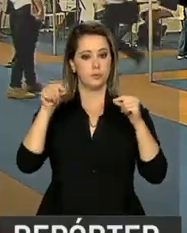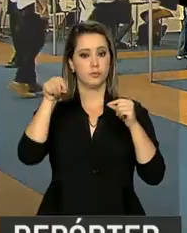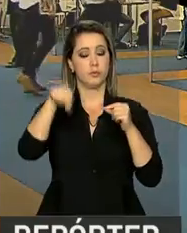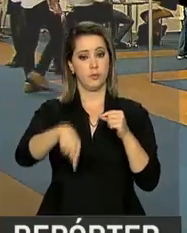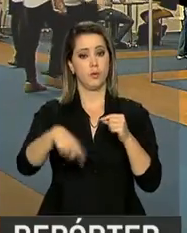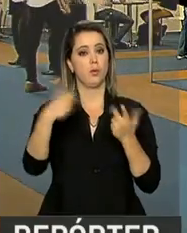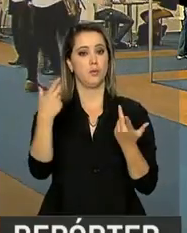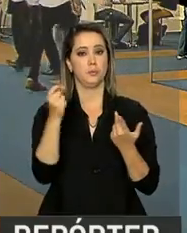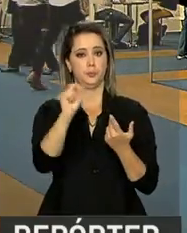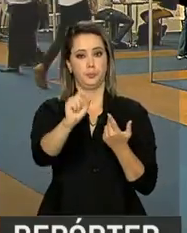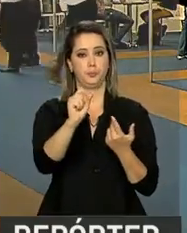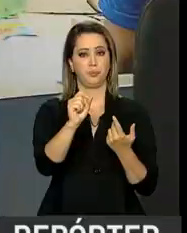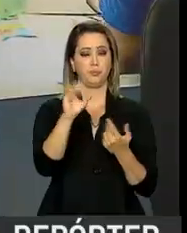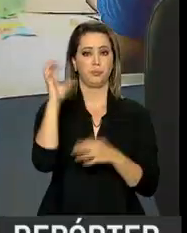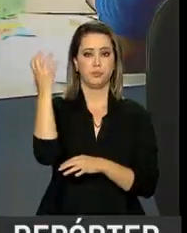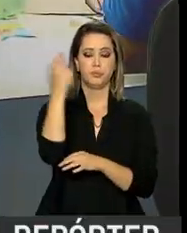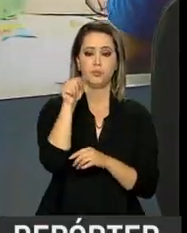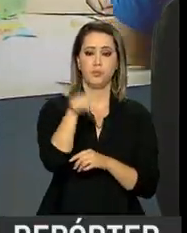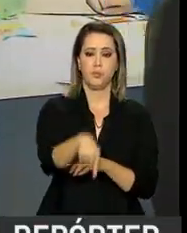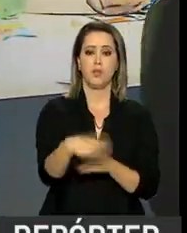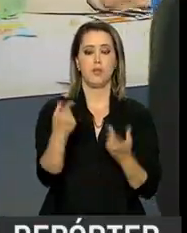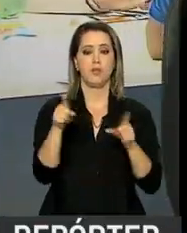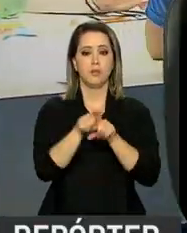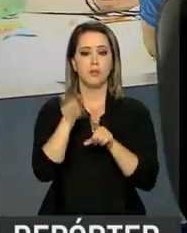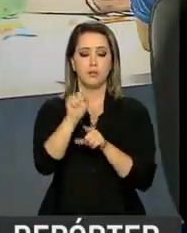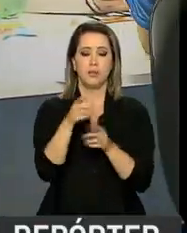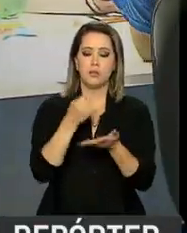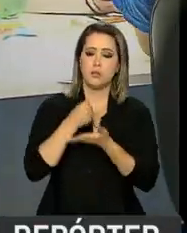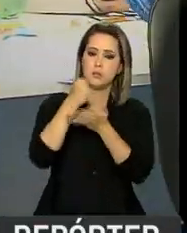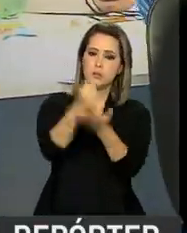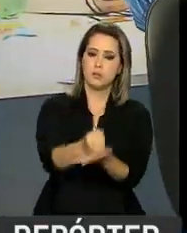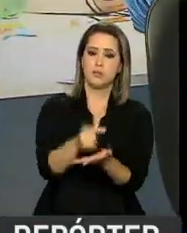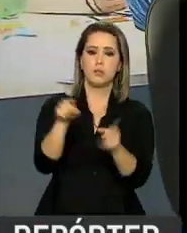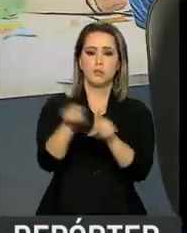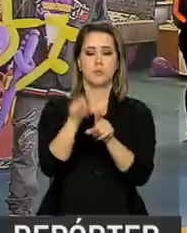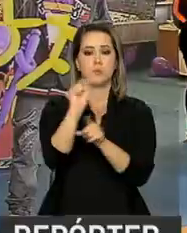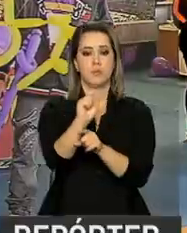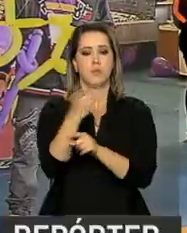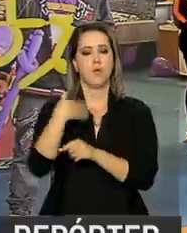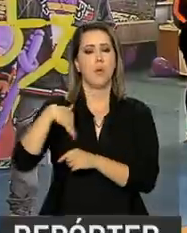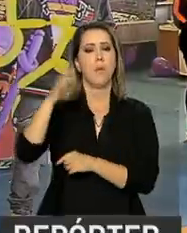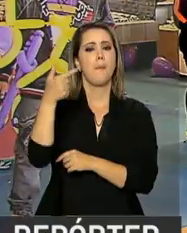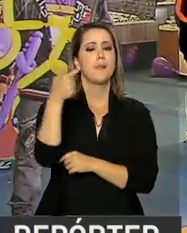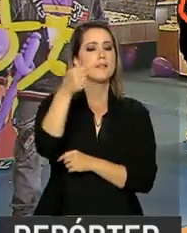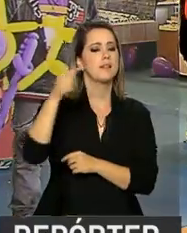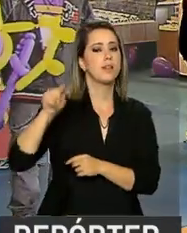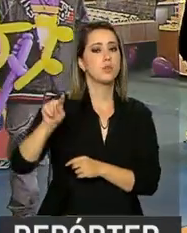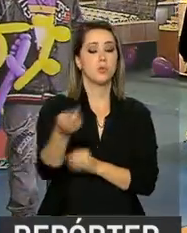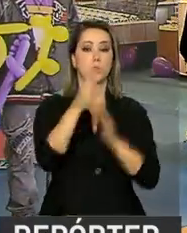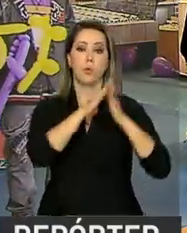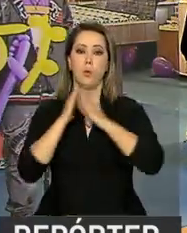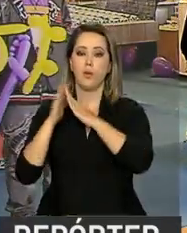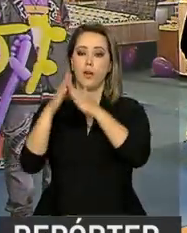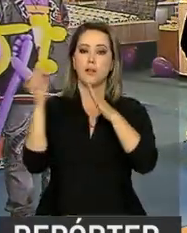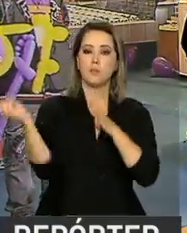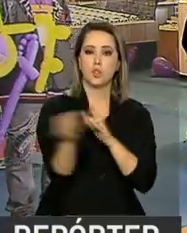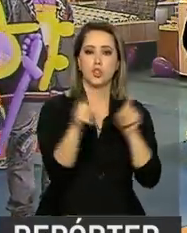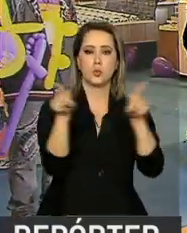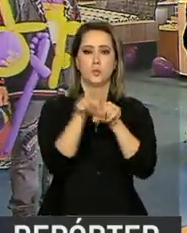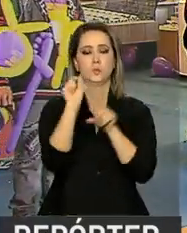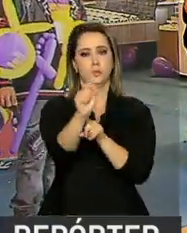do Parque da Cidade em Brasília. Aqui estão sendo oferecidos quase 7.000 imóveis novos e